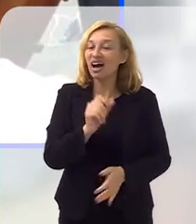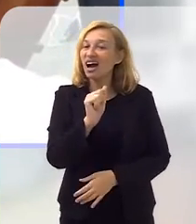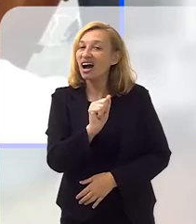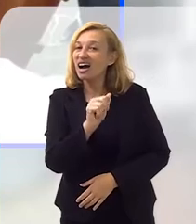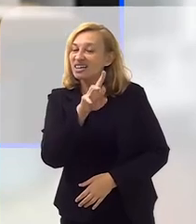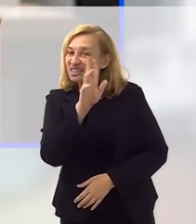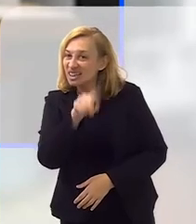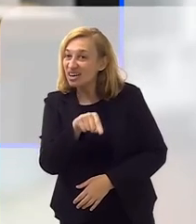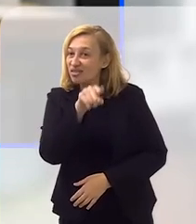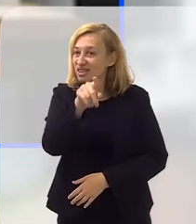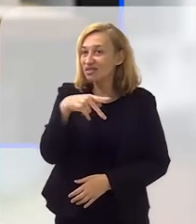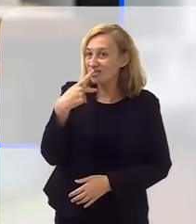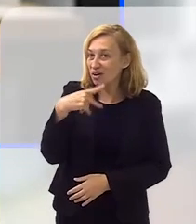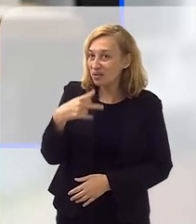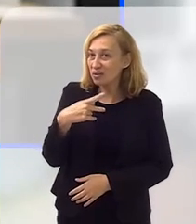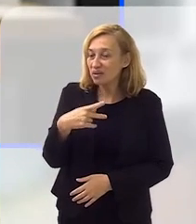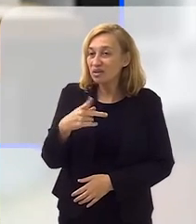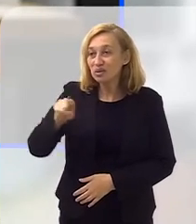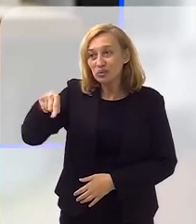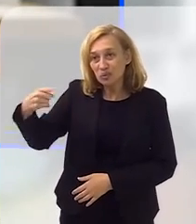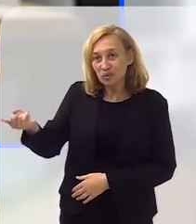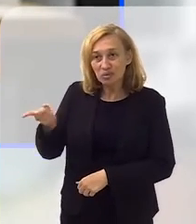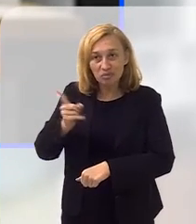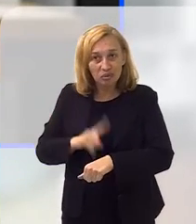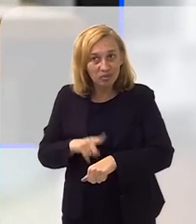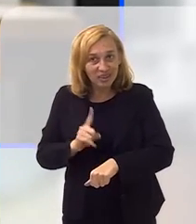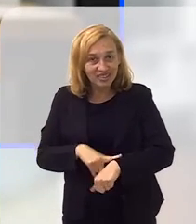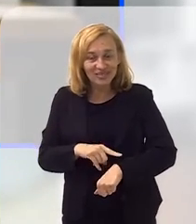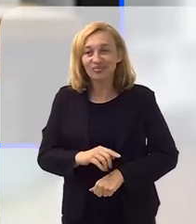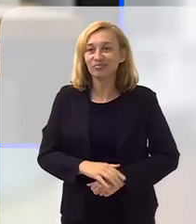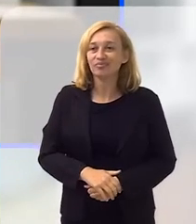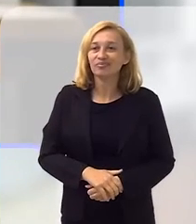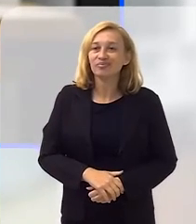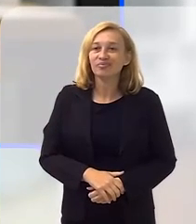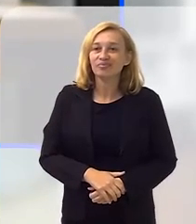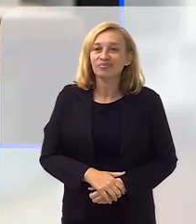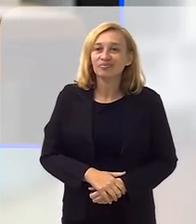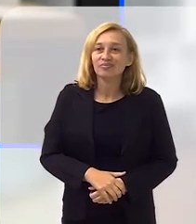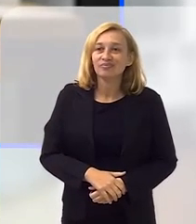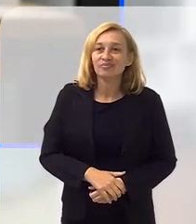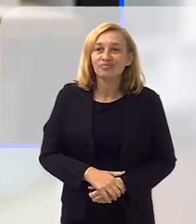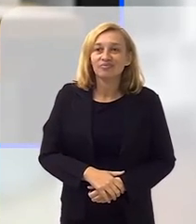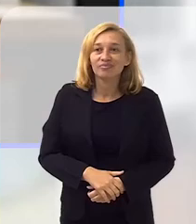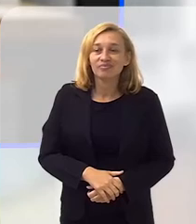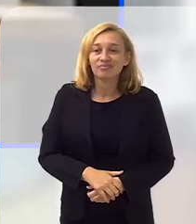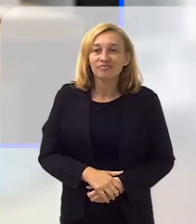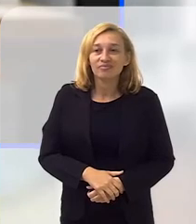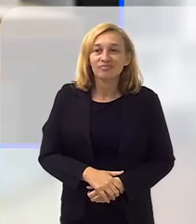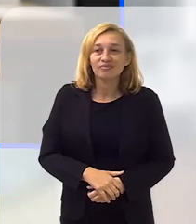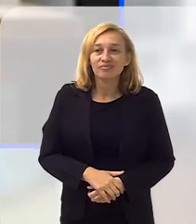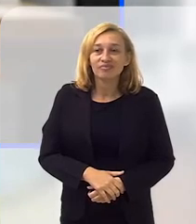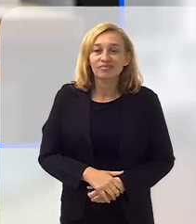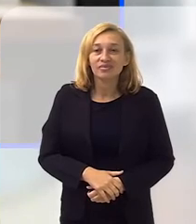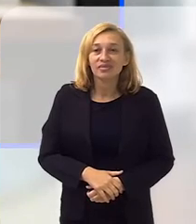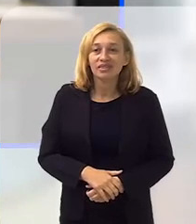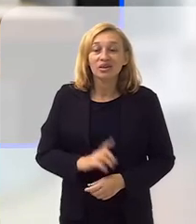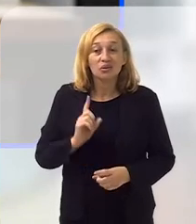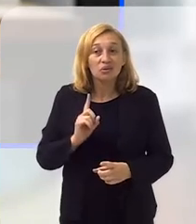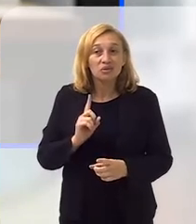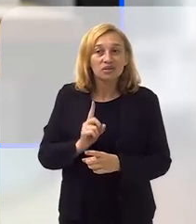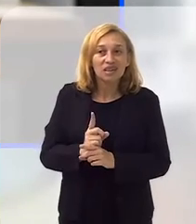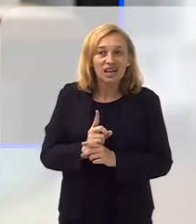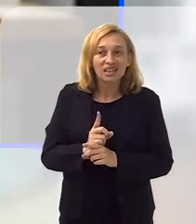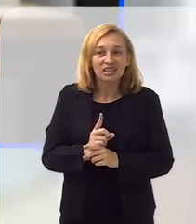no samba, né? E, André, você falou no outro bloco que ainda estão